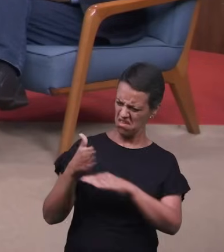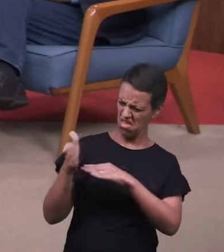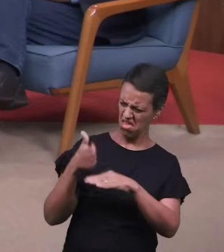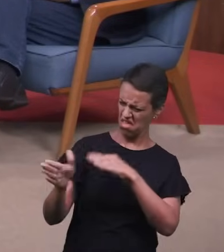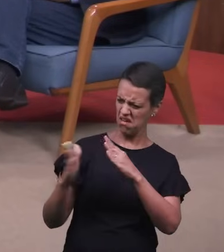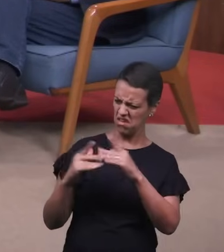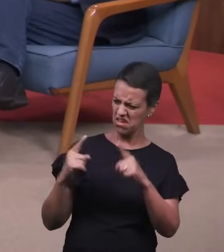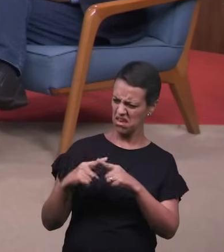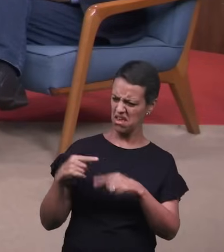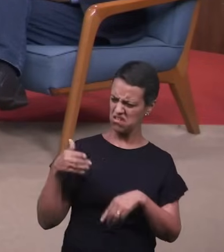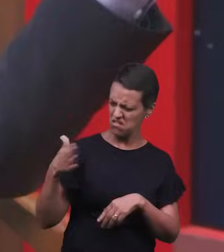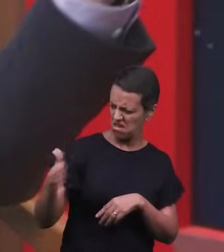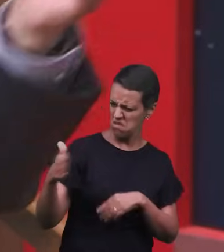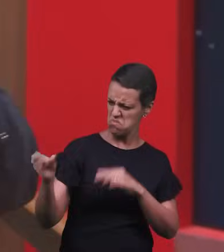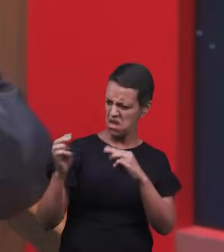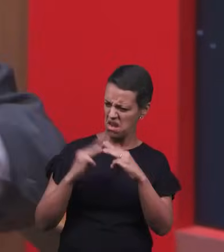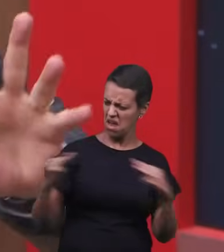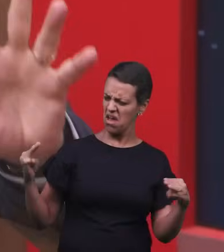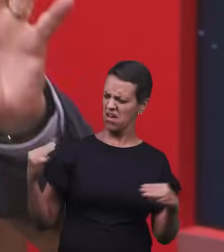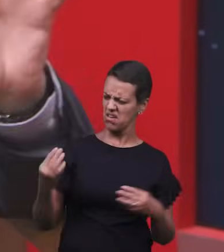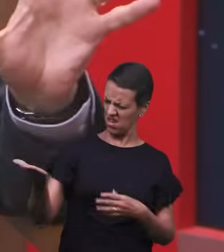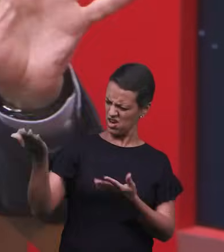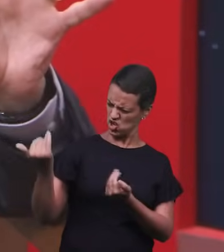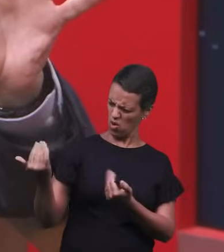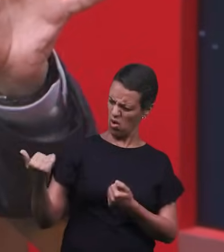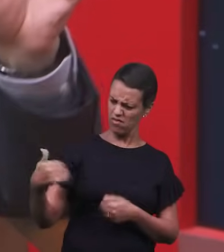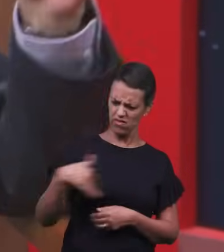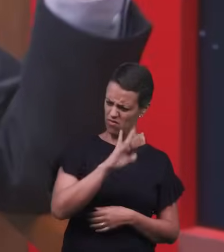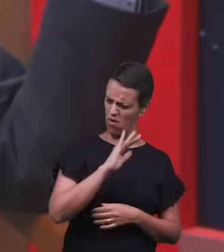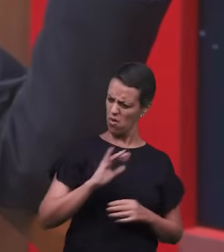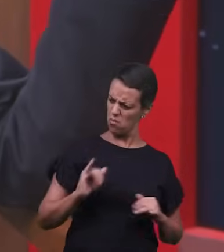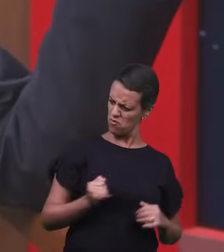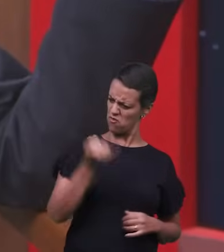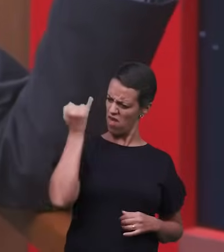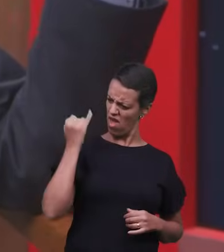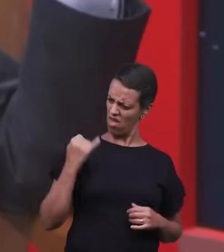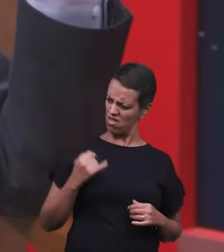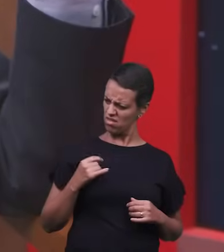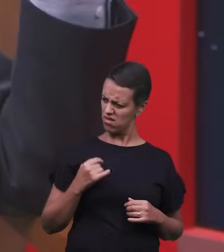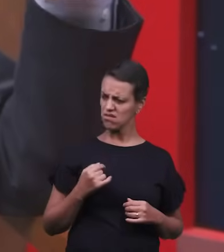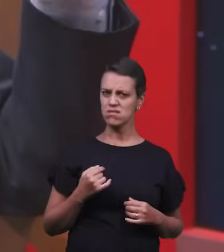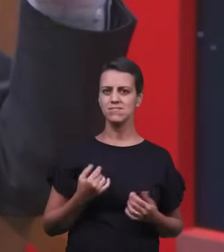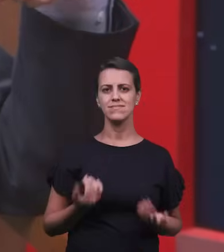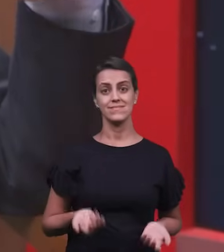dentro de Manaim e deixa isso. Agora,